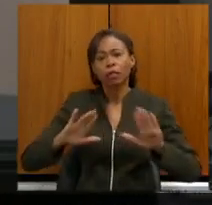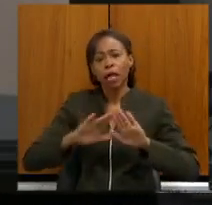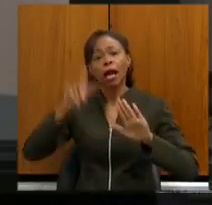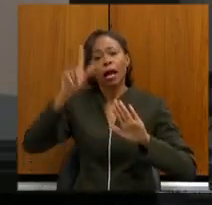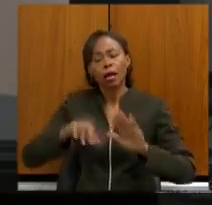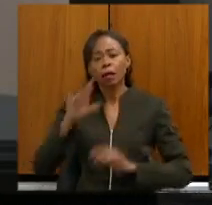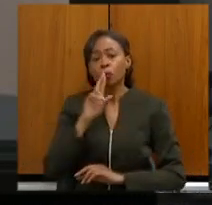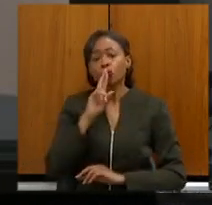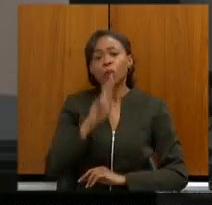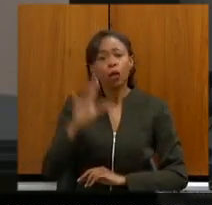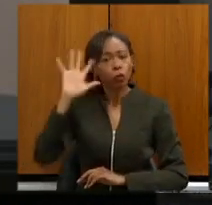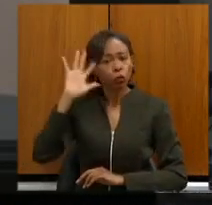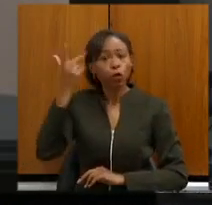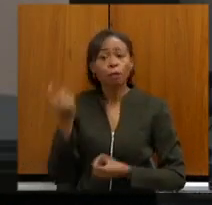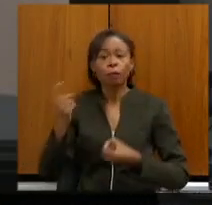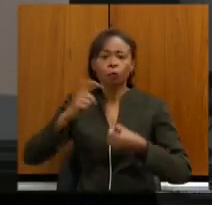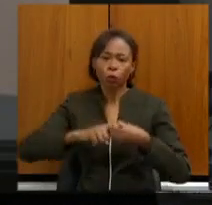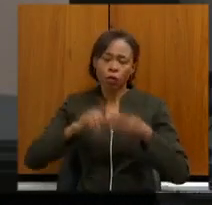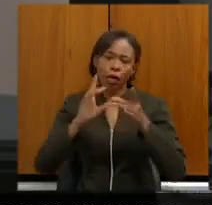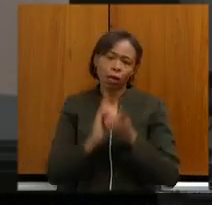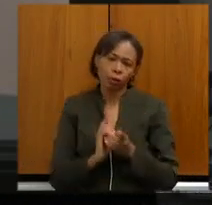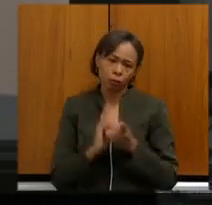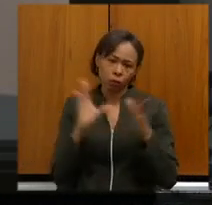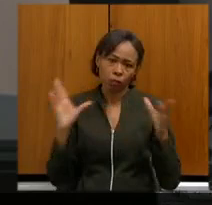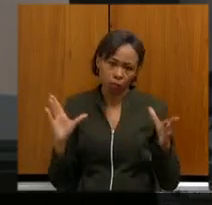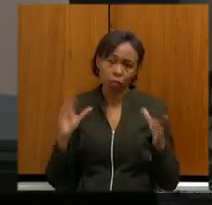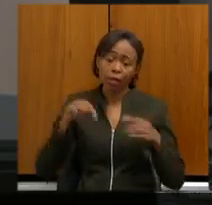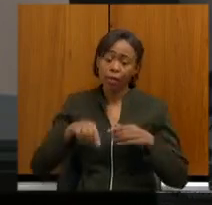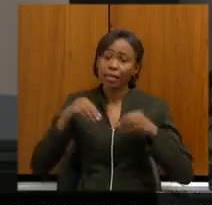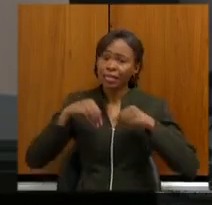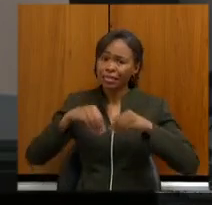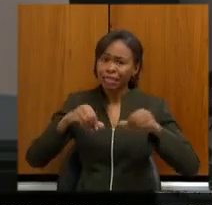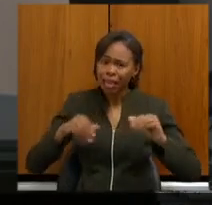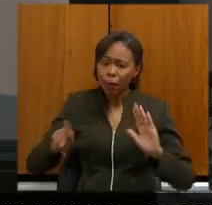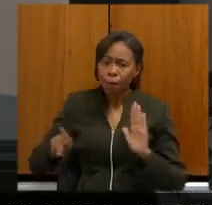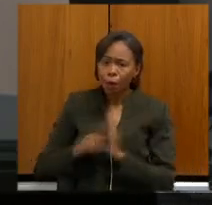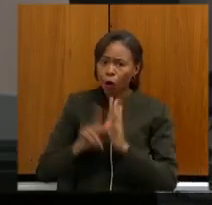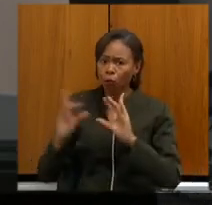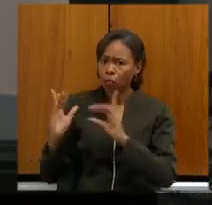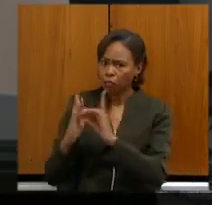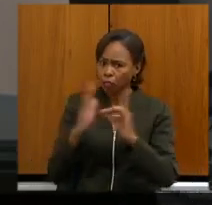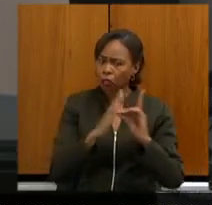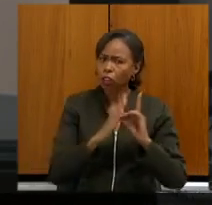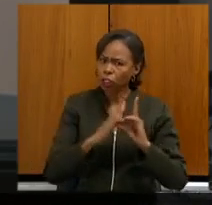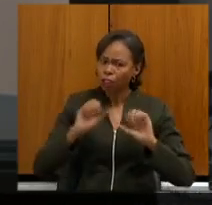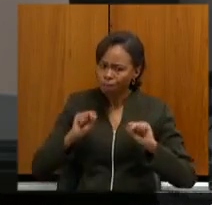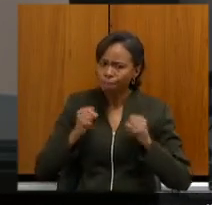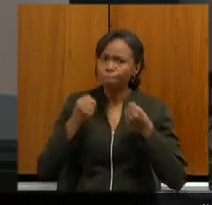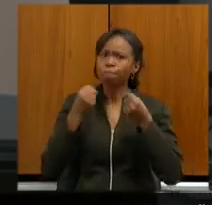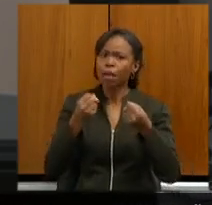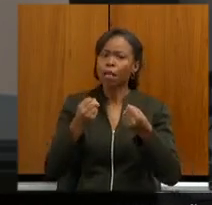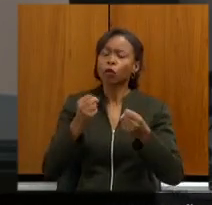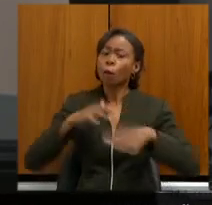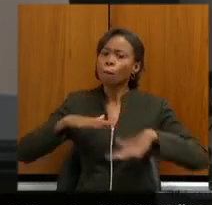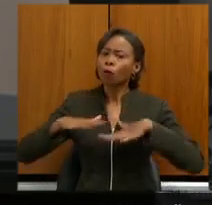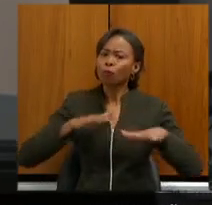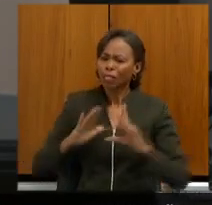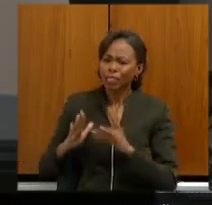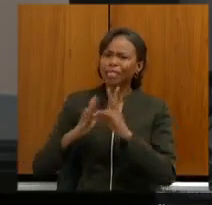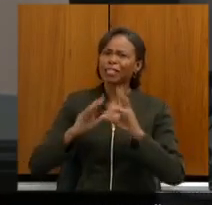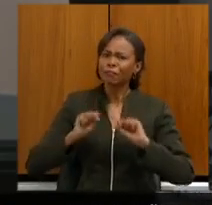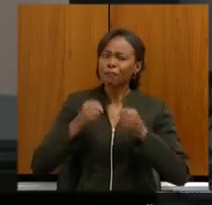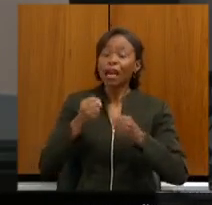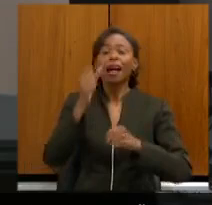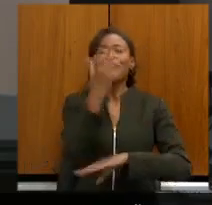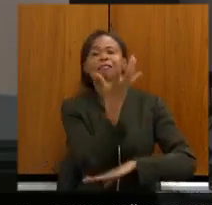retomar verdadeiramente a a terra indígena de pé movimento indígena de pé significa Floresta de